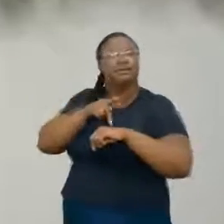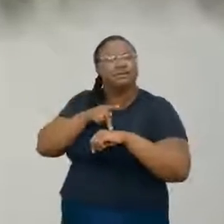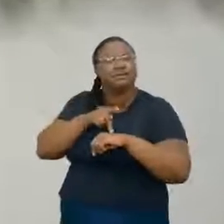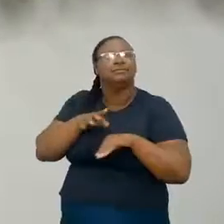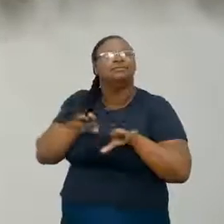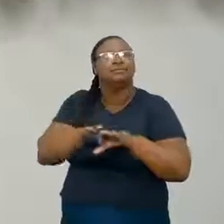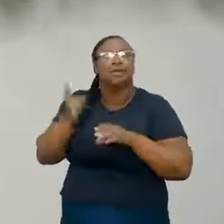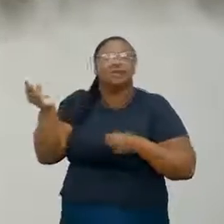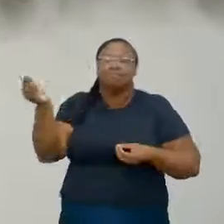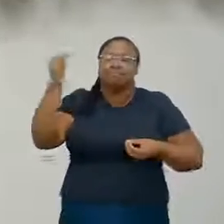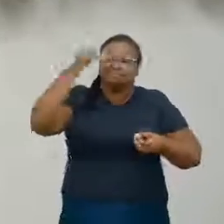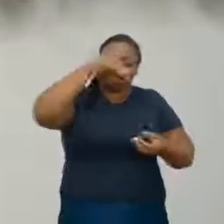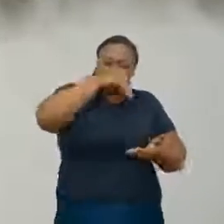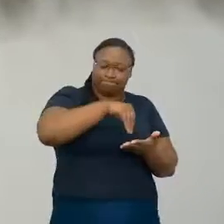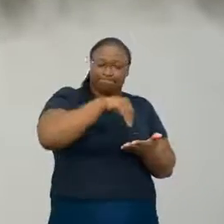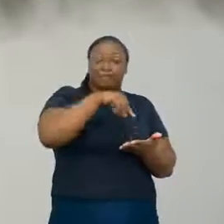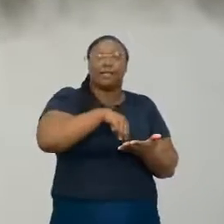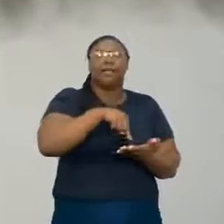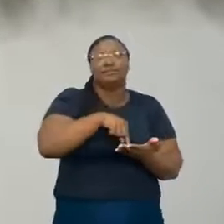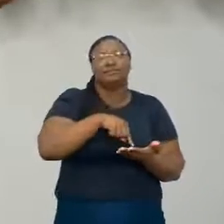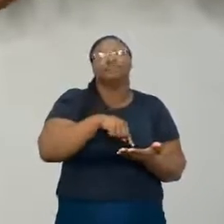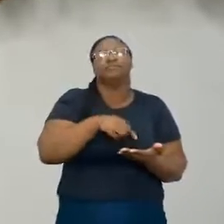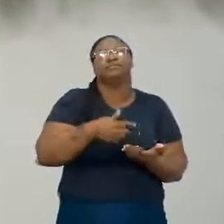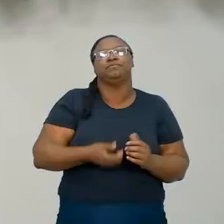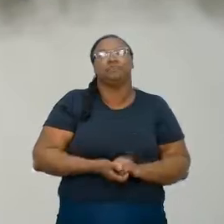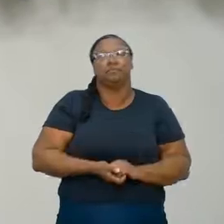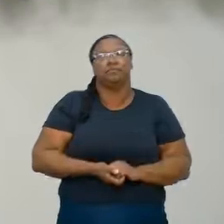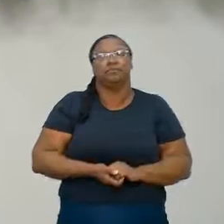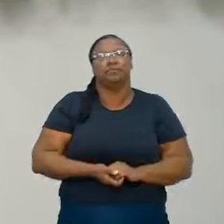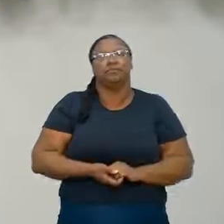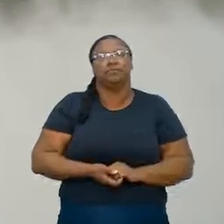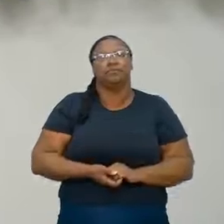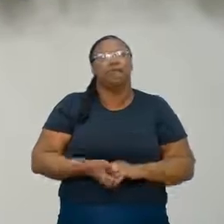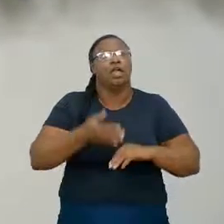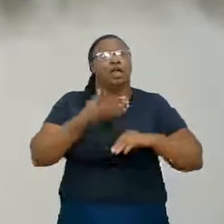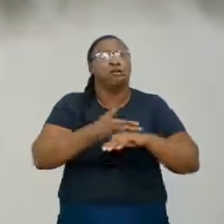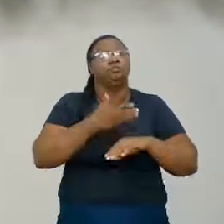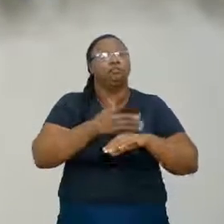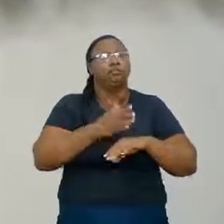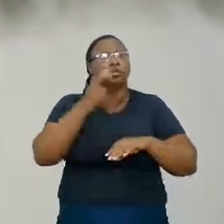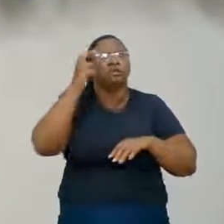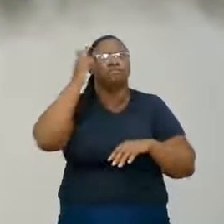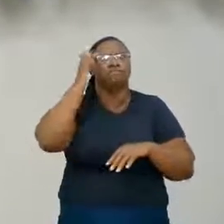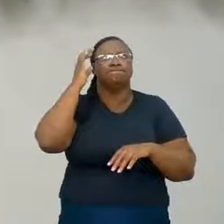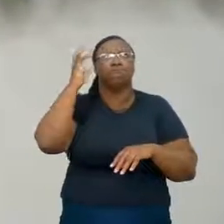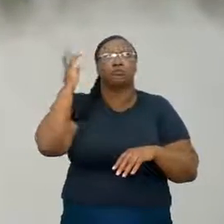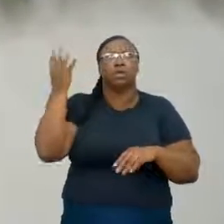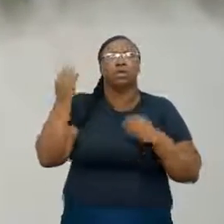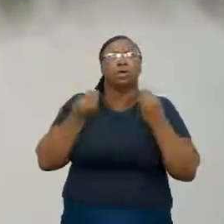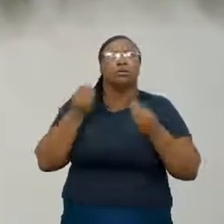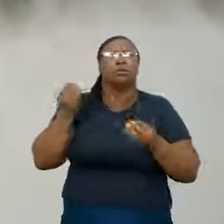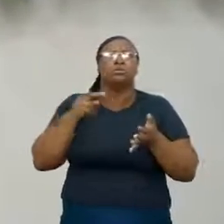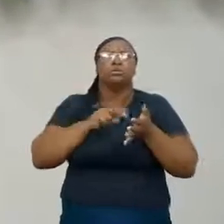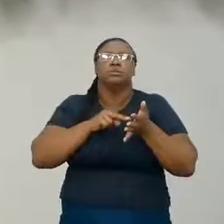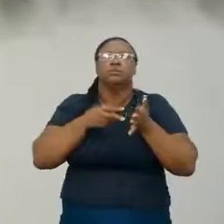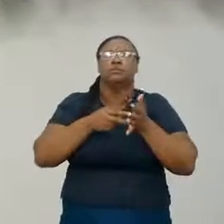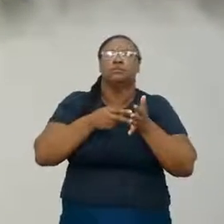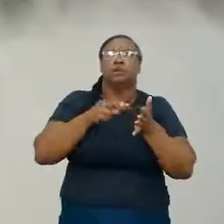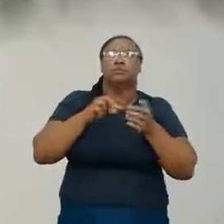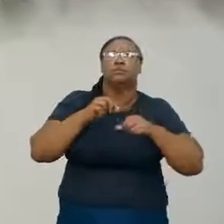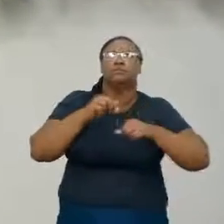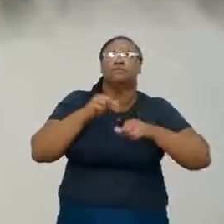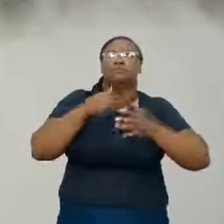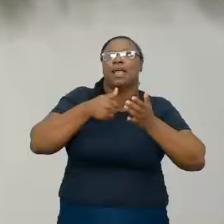leva também para uma reflexão interessante de como está sendo ressignificado, até que ponto a identidade